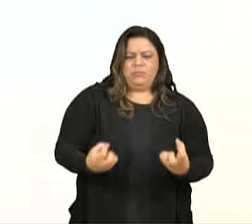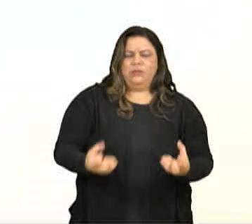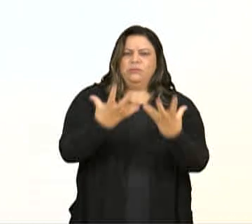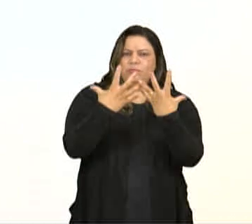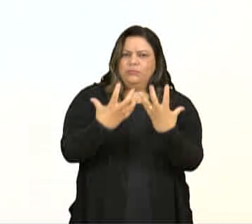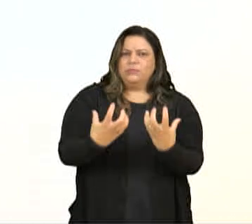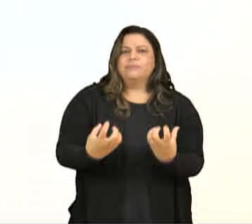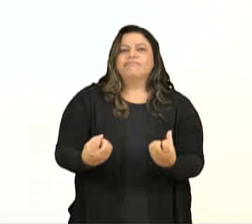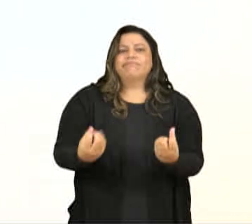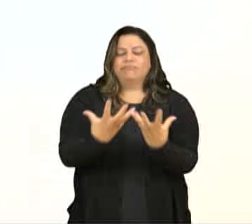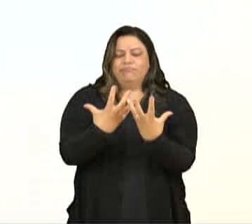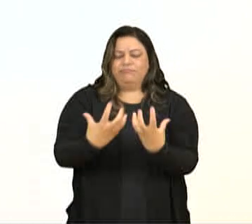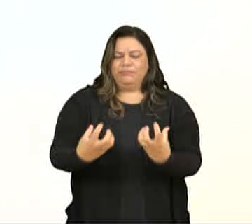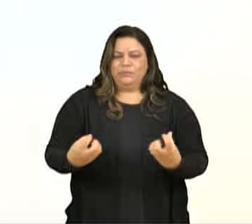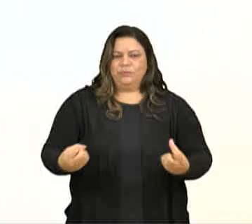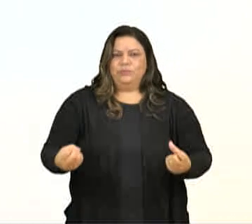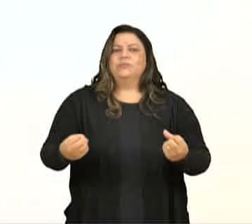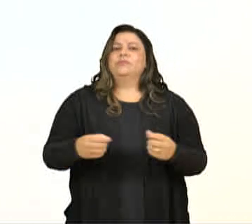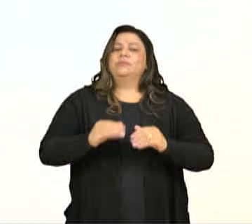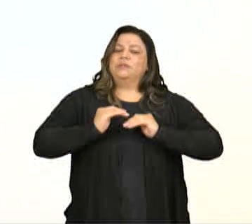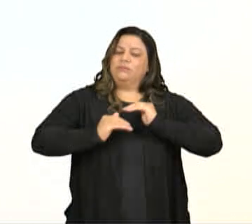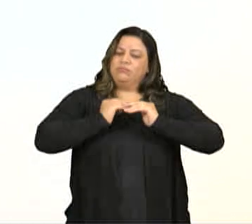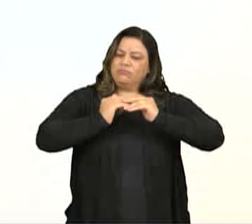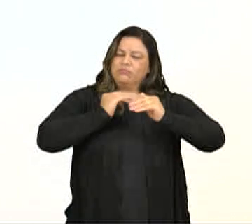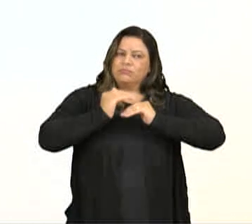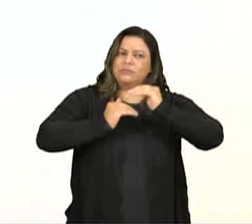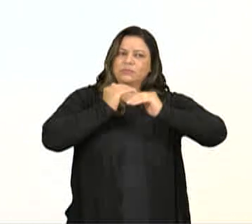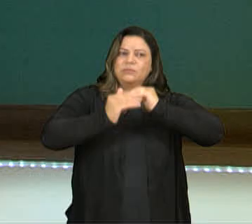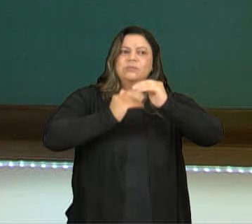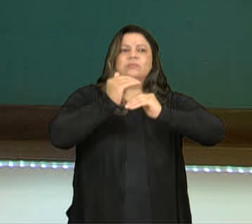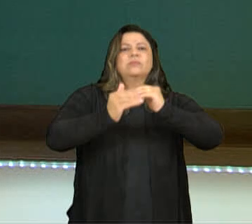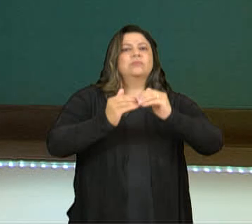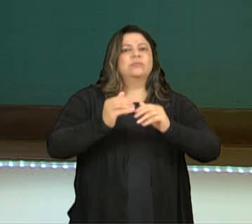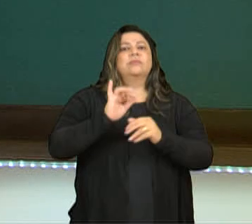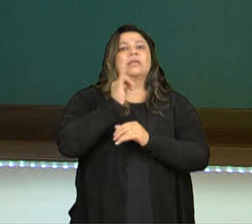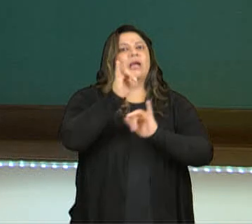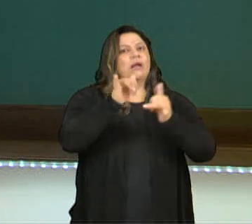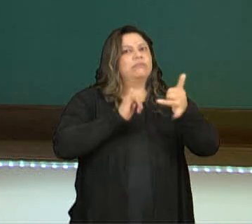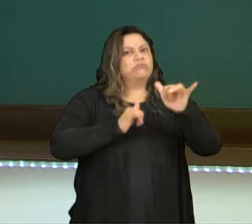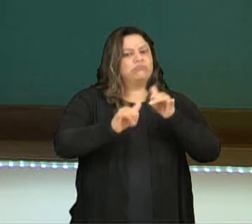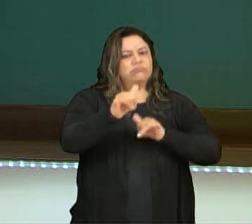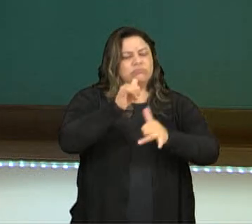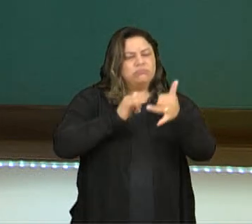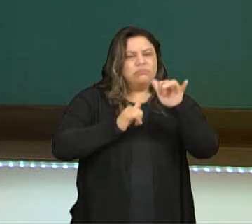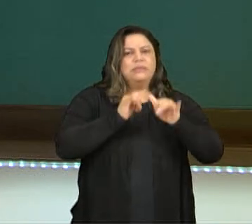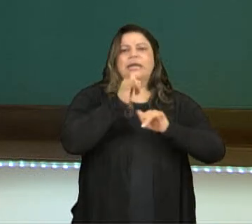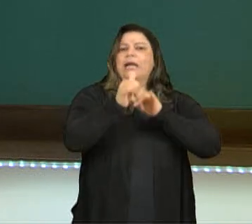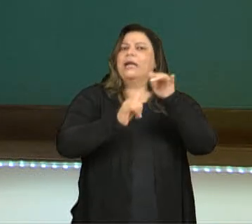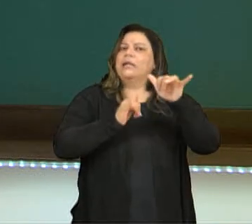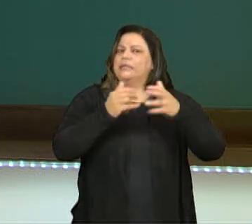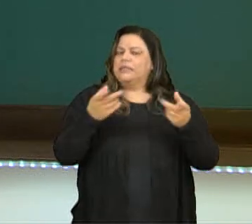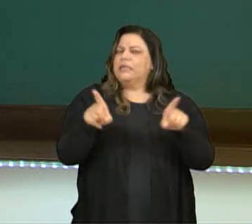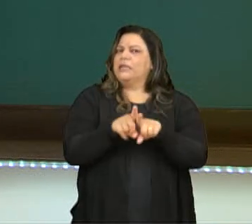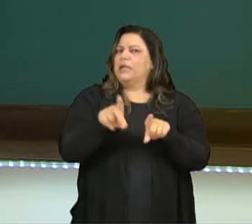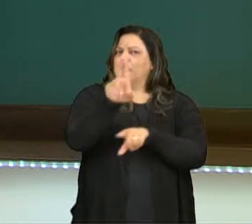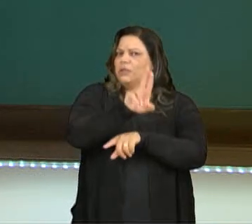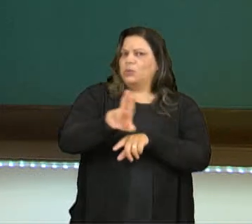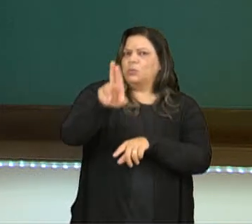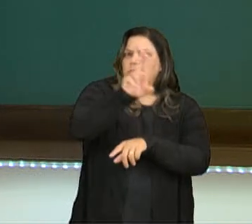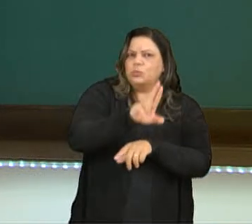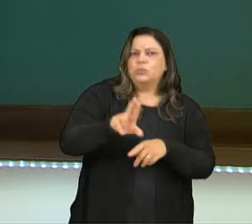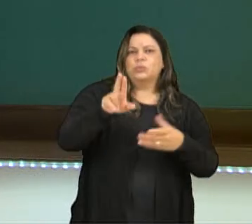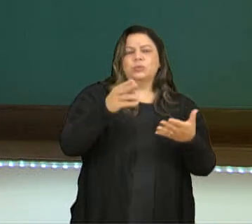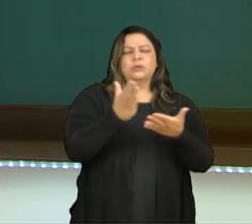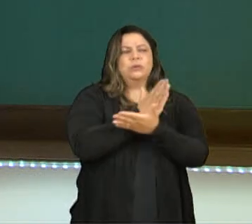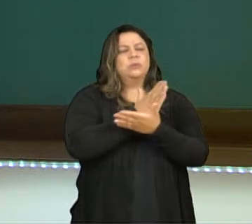ser utilizado como uma fonte de energia. Extremamente importante porque eu estou reutilizando, eu estou usando